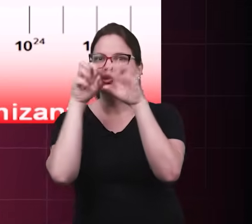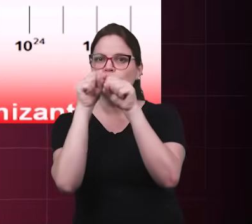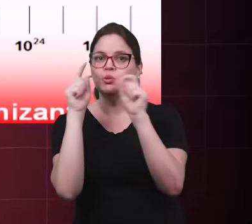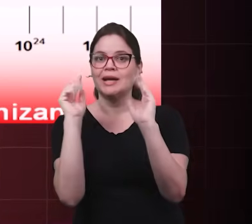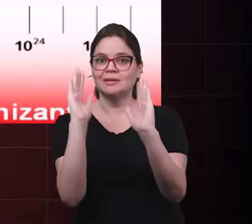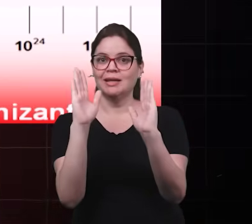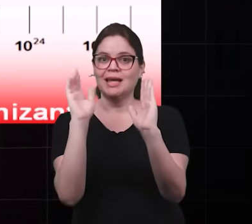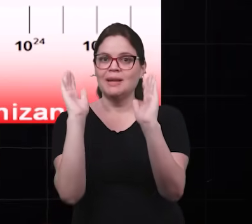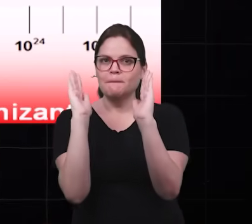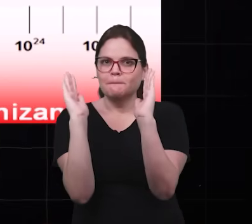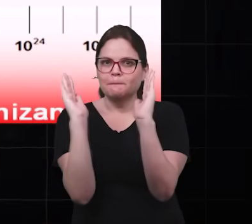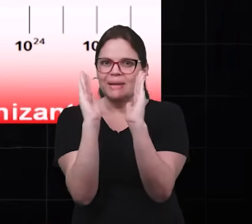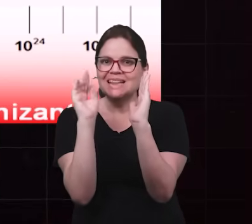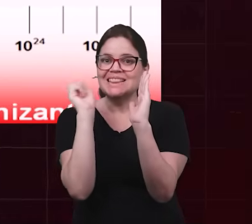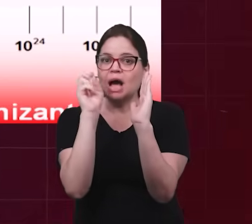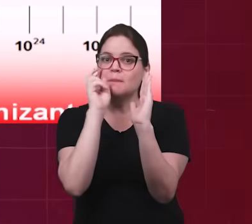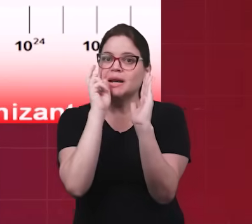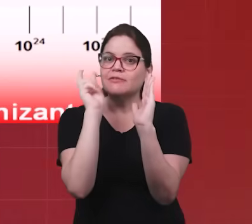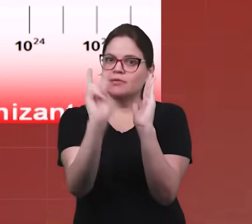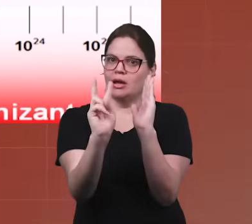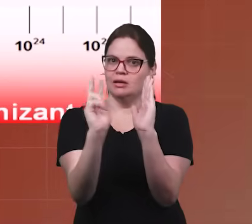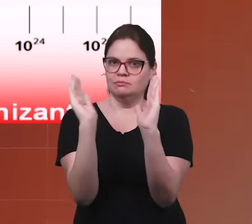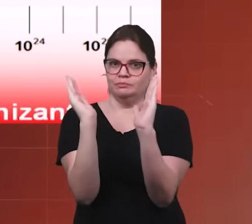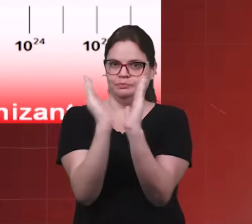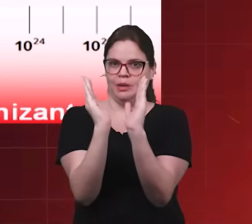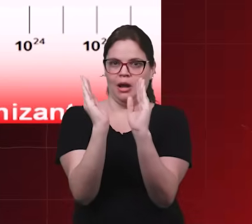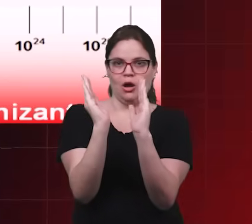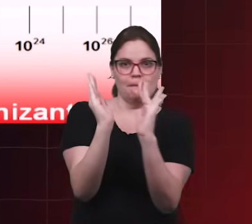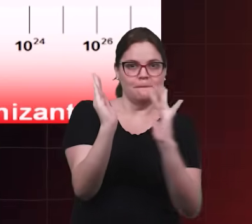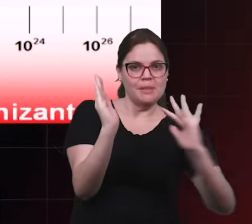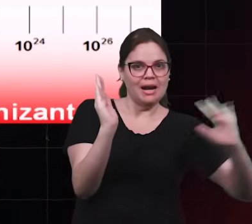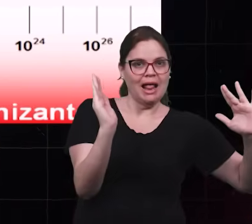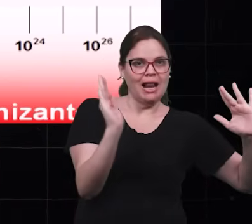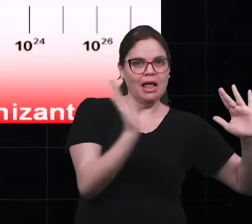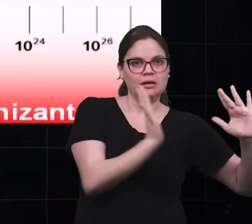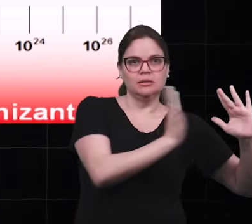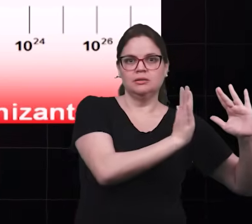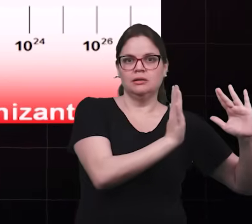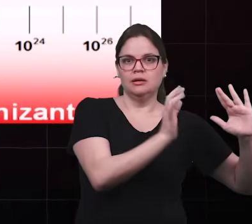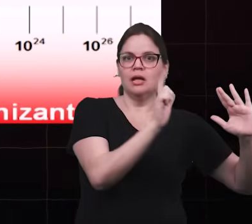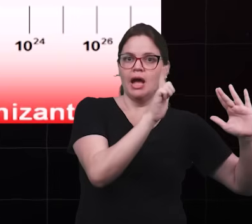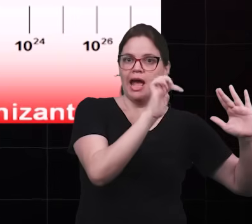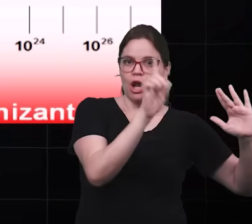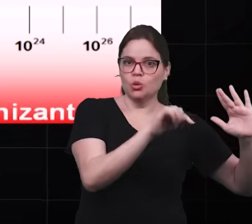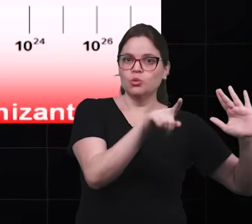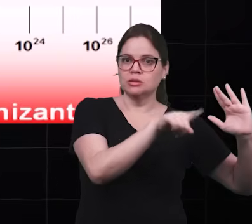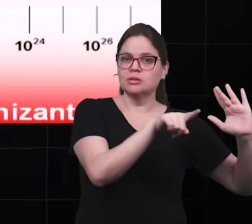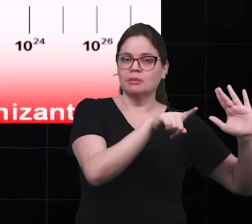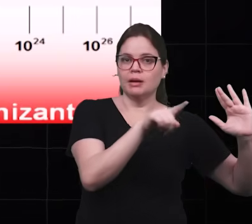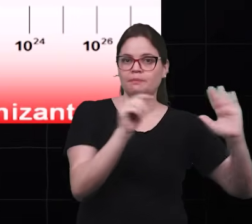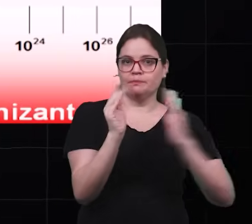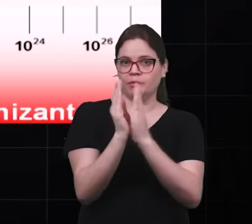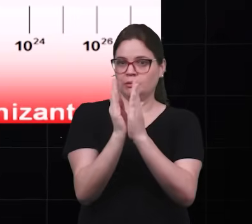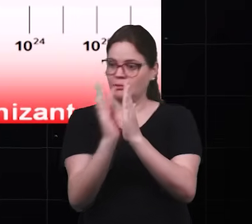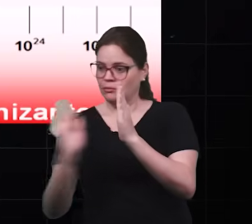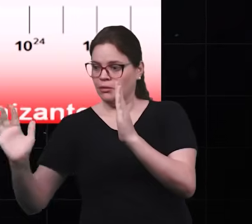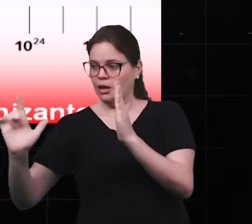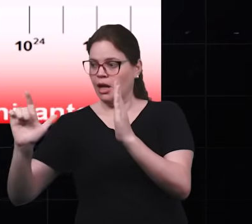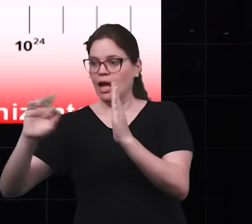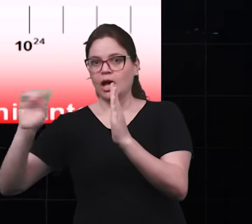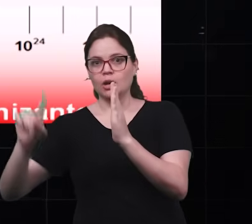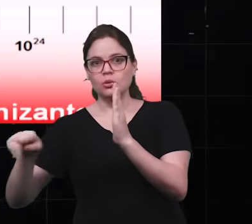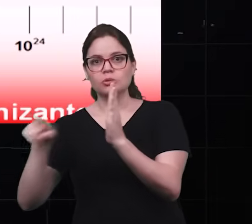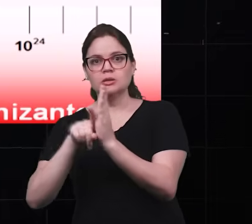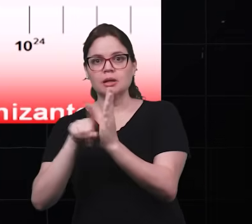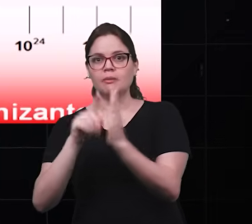ali é a luz visível, mas tudo isso que nós estamos vendo também é parte de energia, faz parte da luz. Os